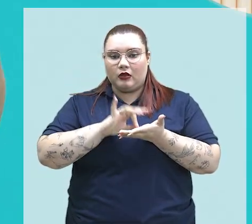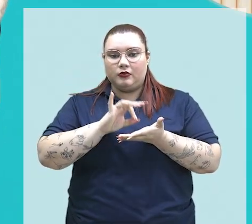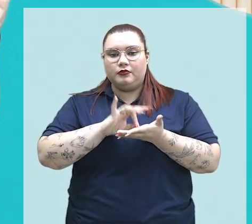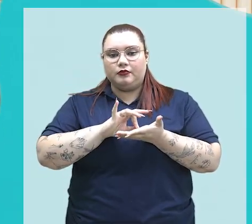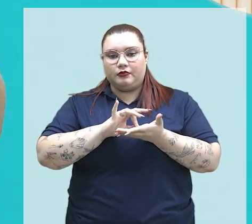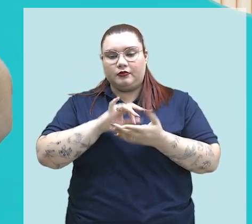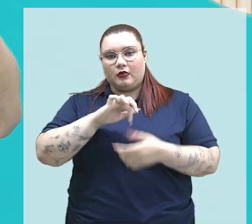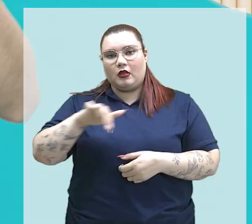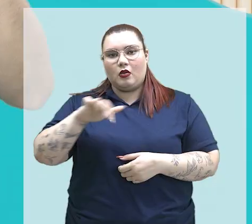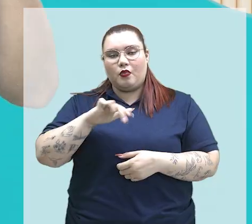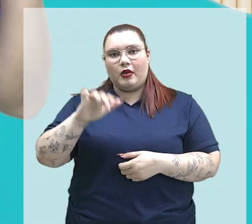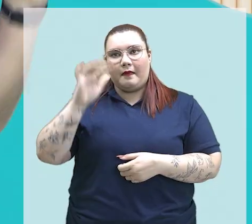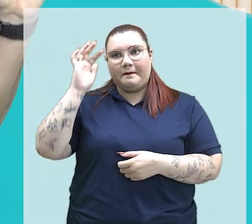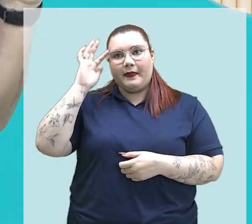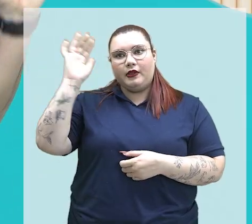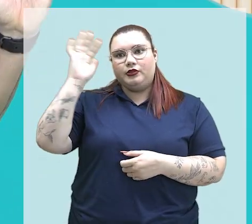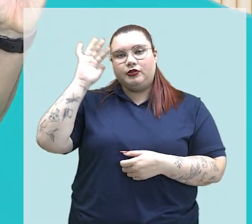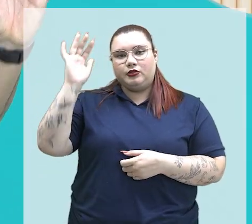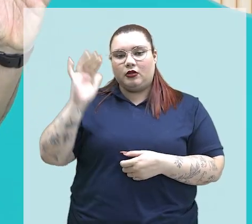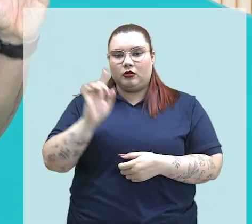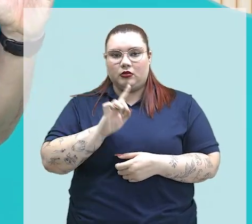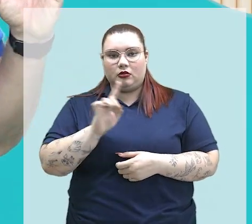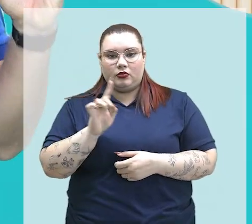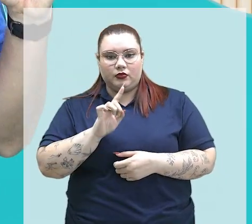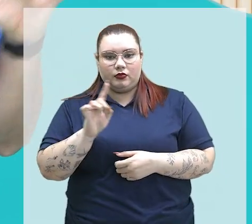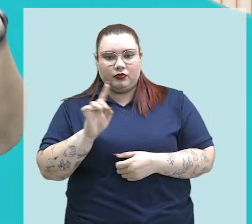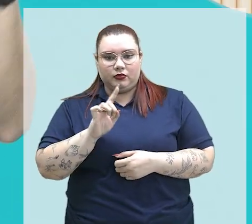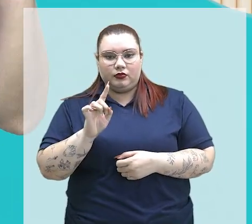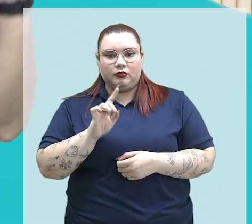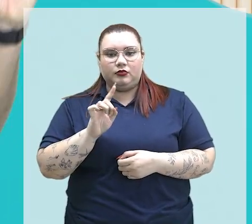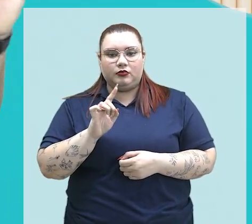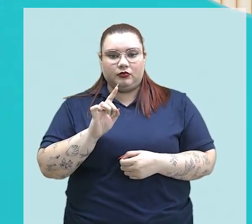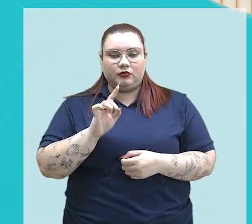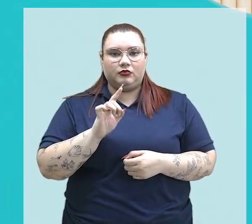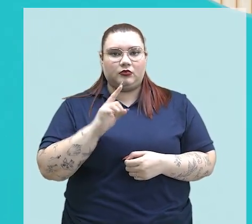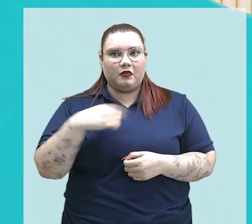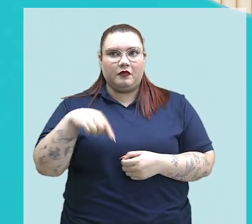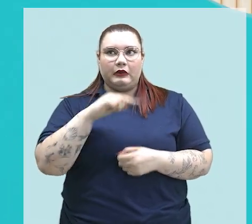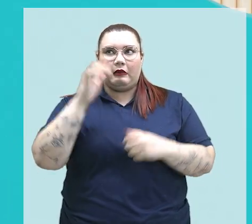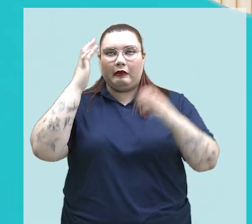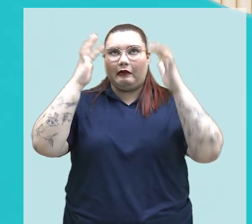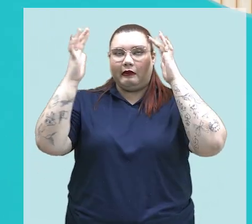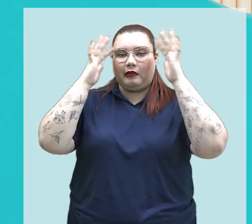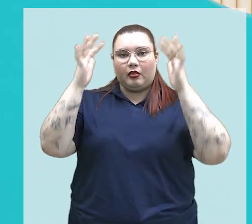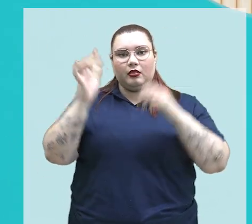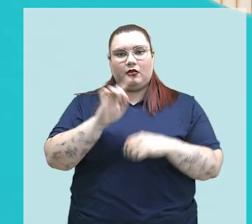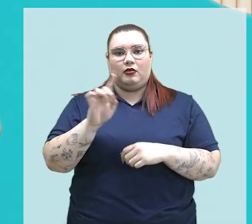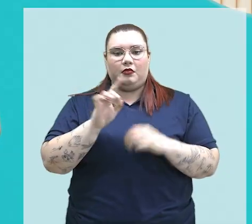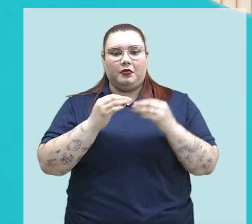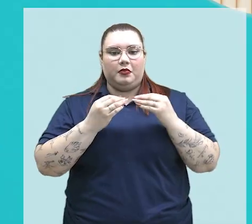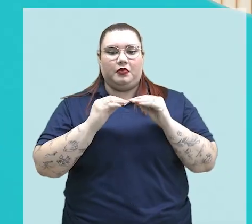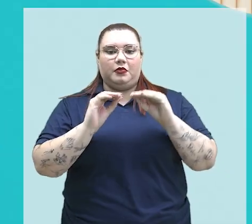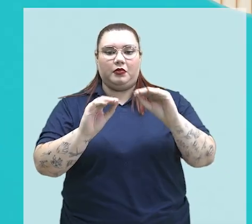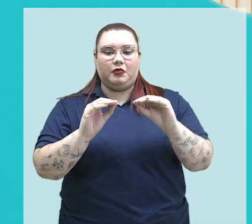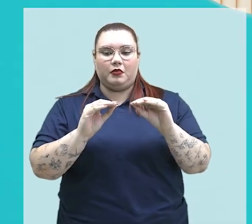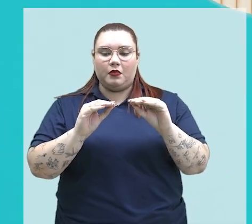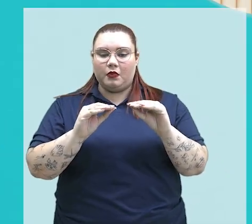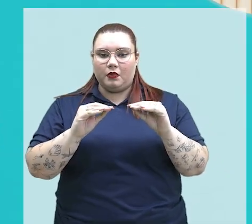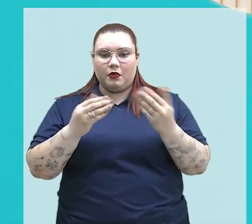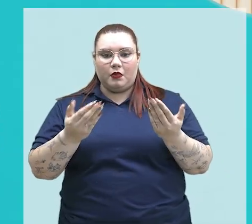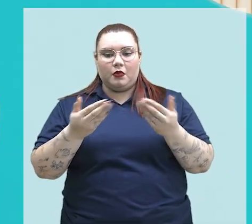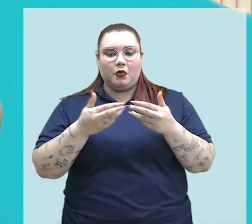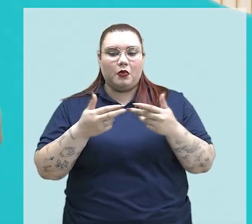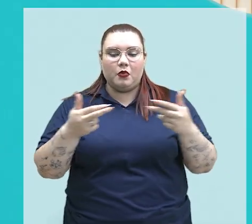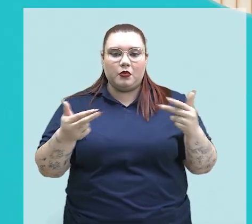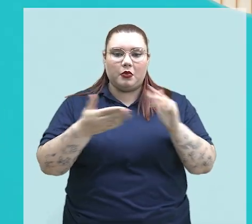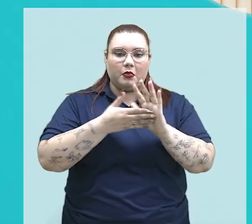Não é algo imaginado assim, né, como a gente fala aqui no popular, viajou na maionese e colocou ali o quê? Né,